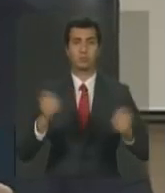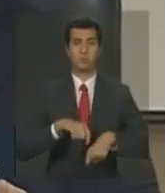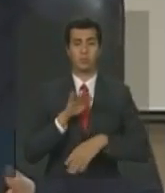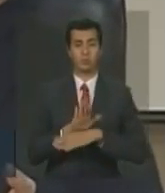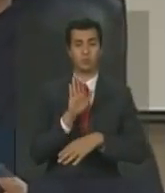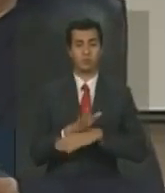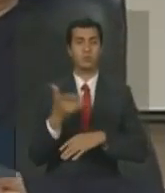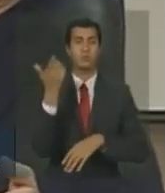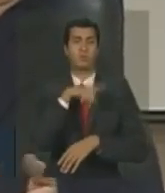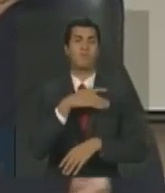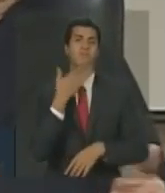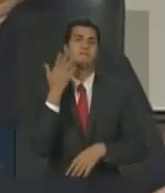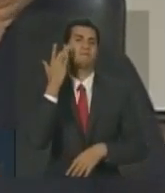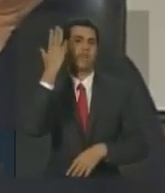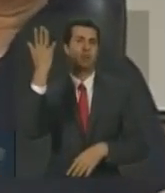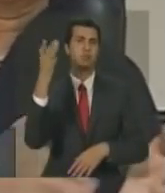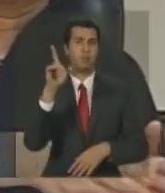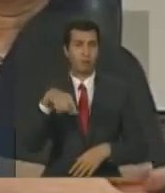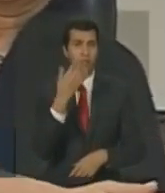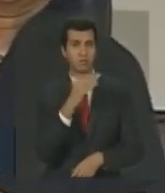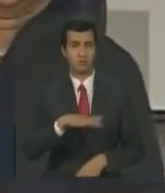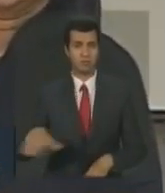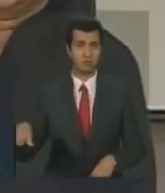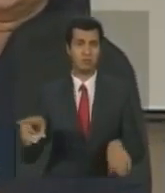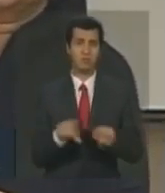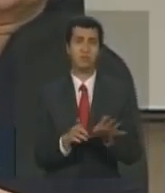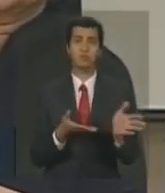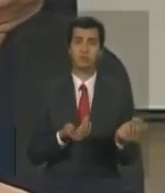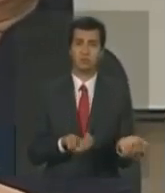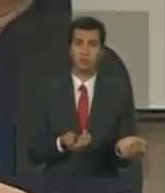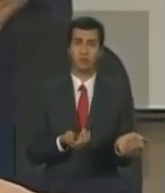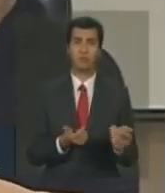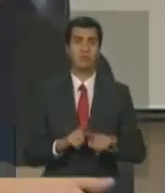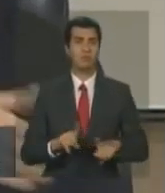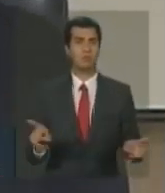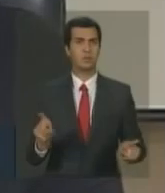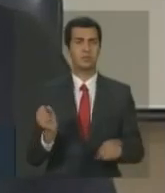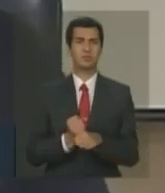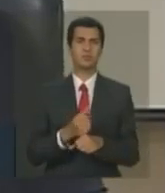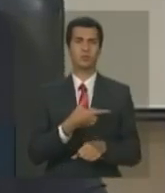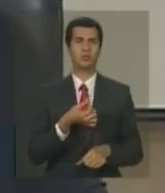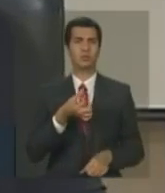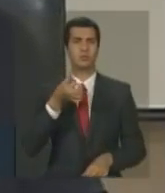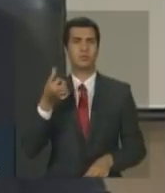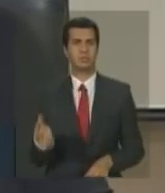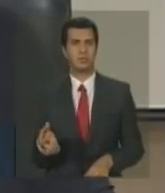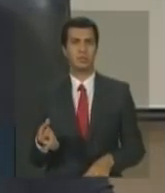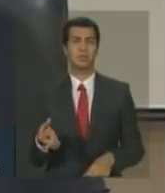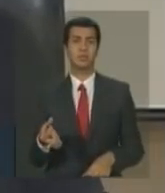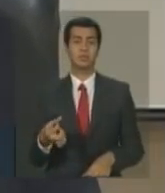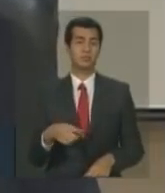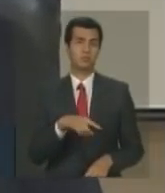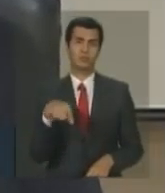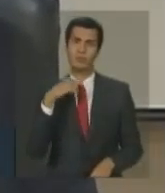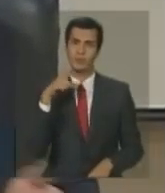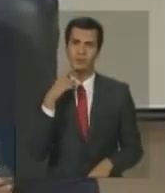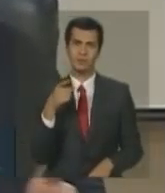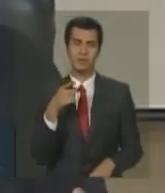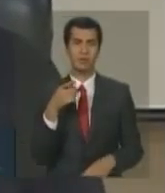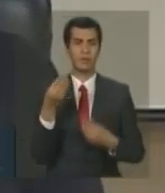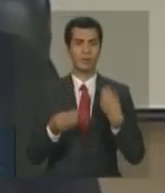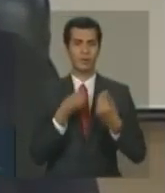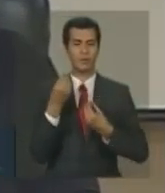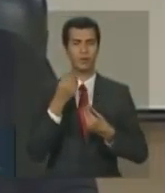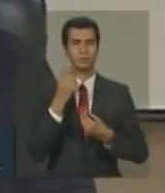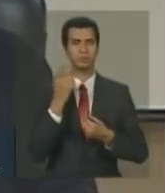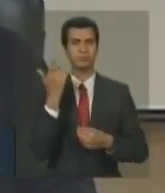população adulta no curtíssimo prazo, em dados recentes. Você vai reverter, como nós revertemos, com